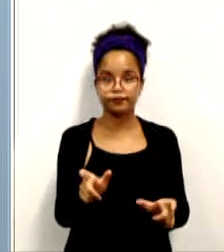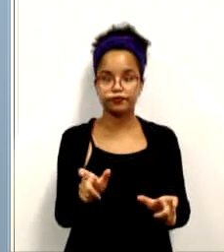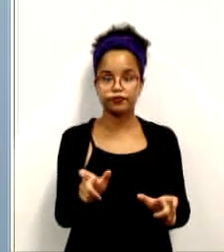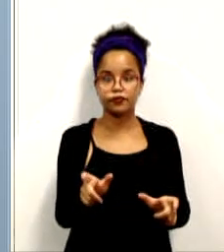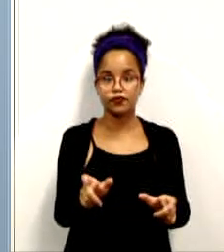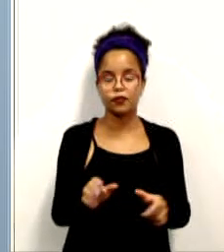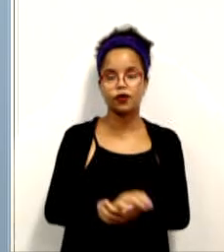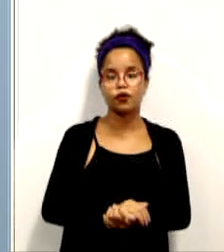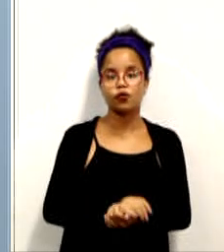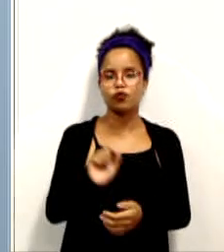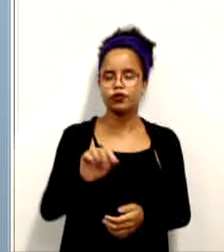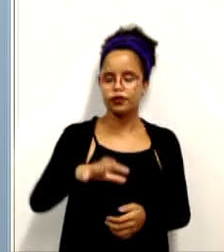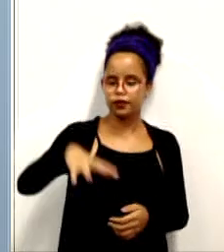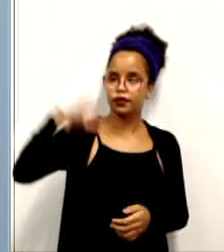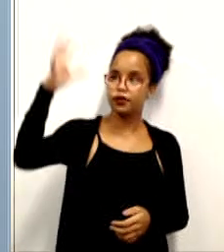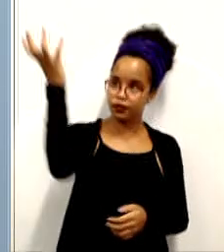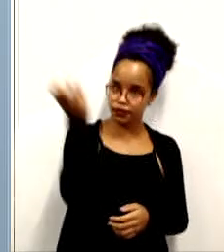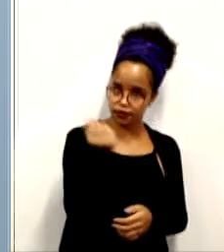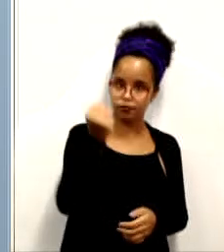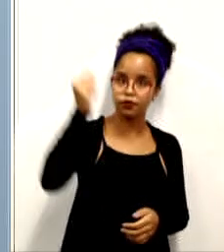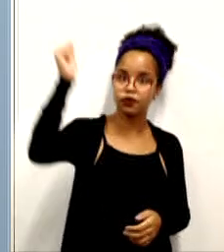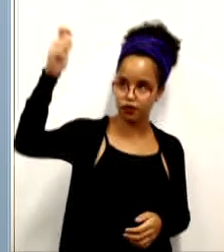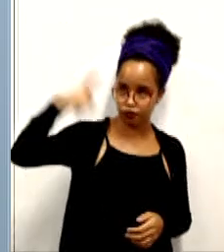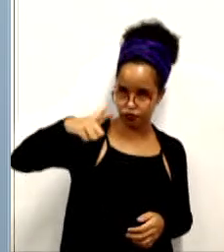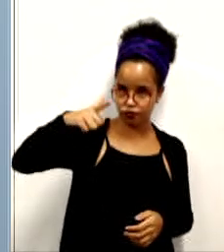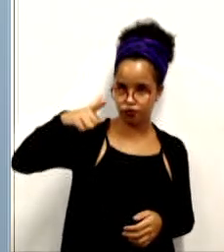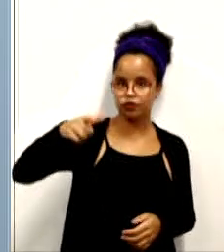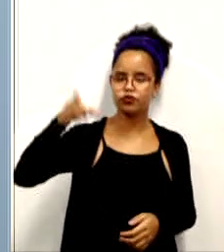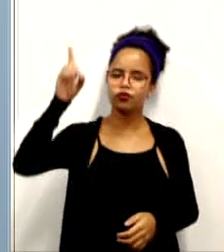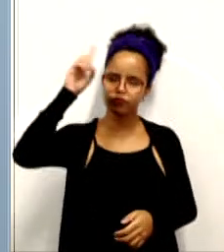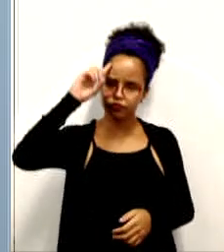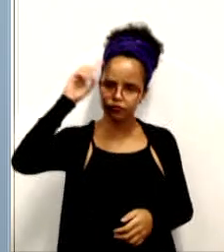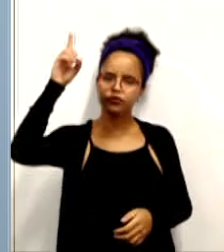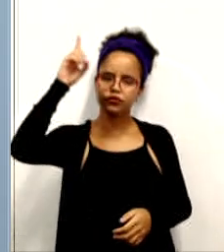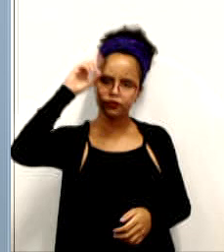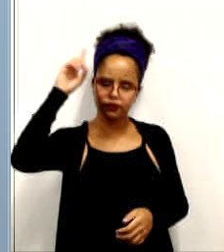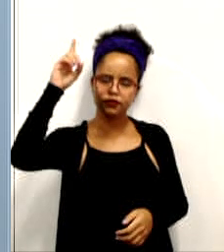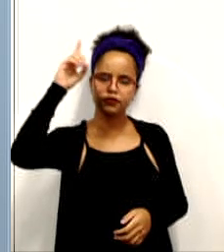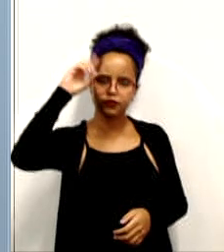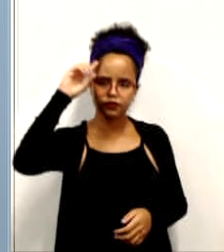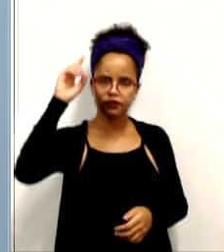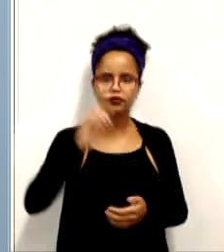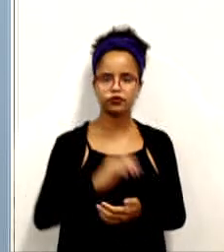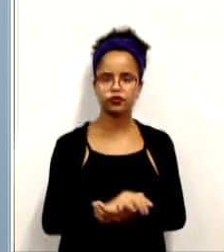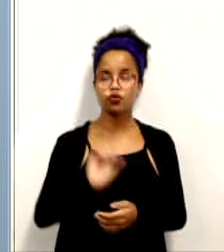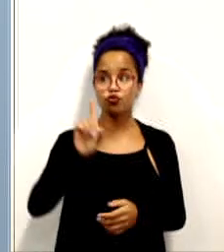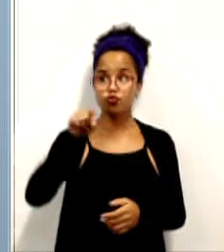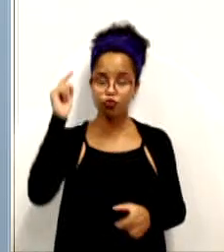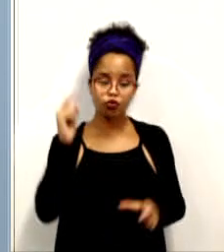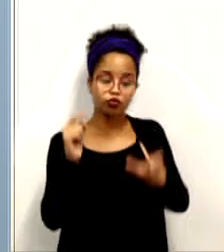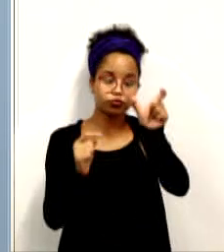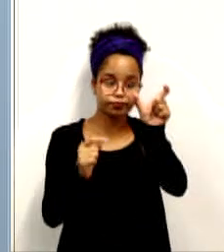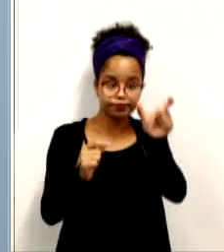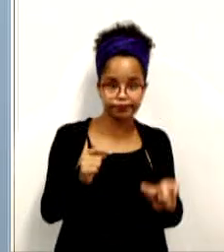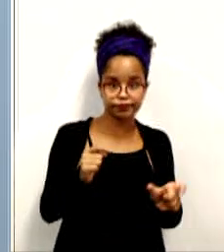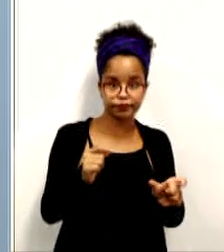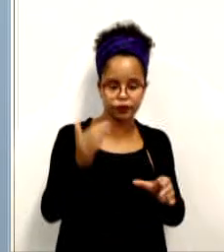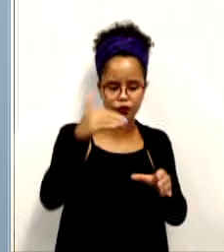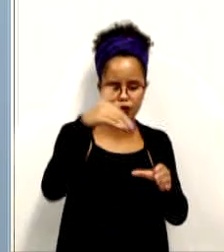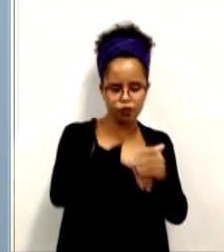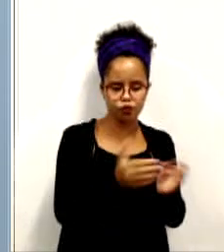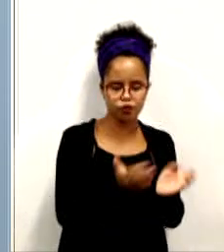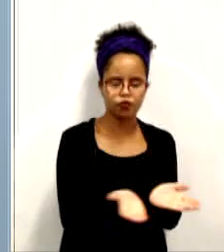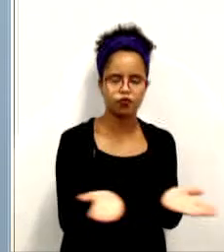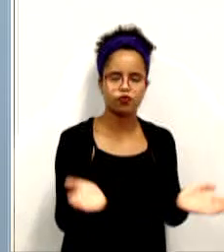luz solar de forma adequada, diariamente, todos os dias, e aquele potinho que só recebeu a água no